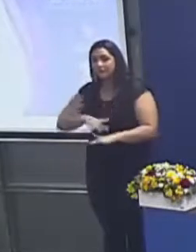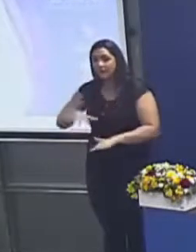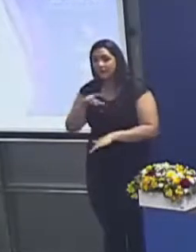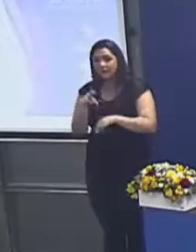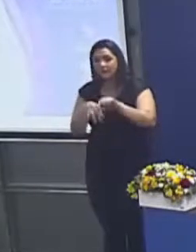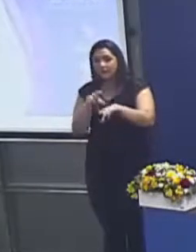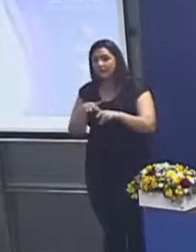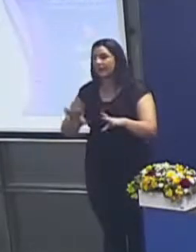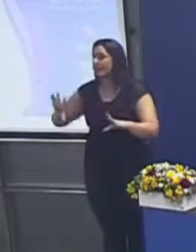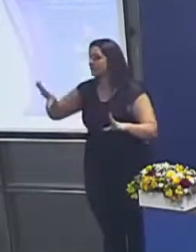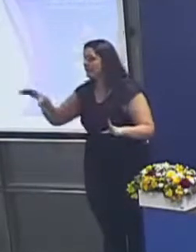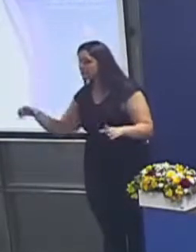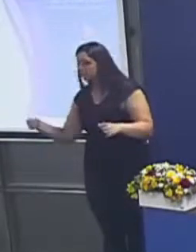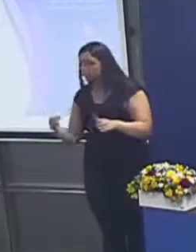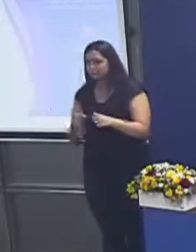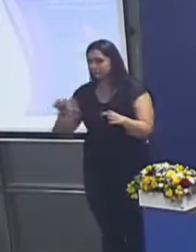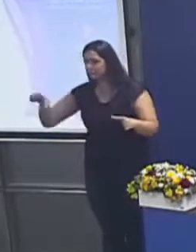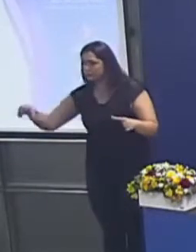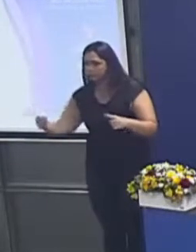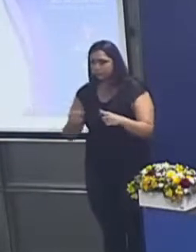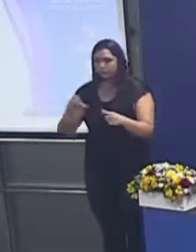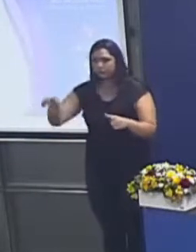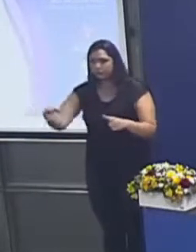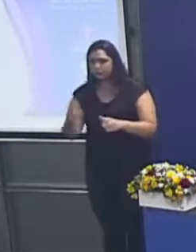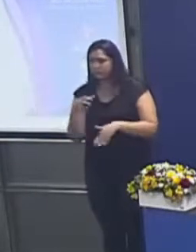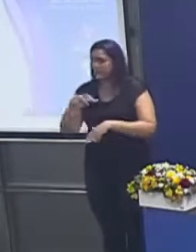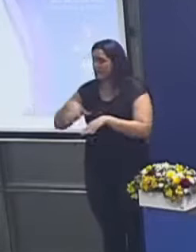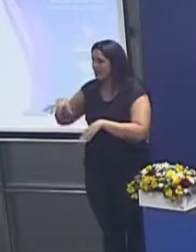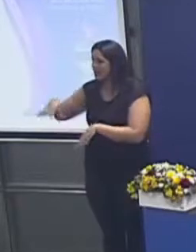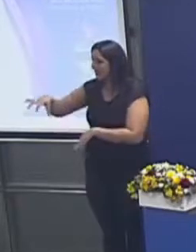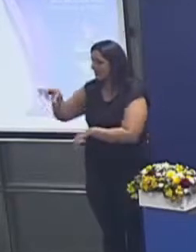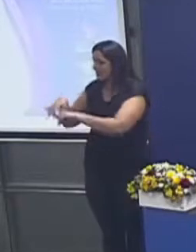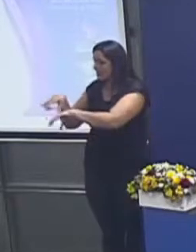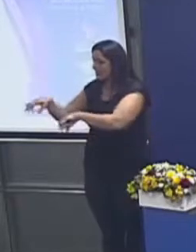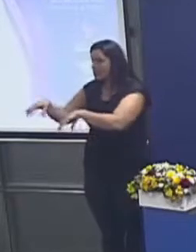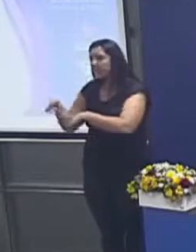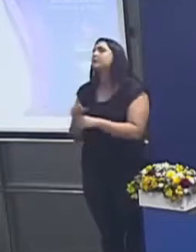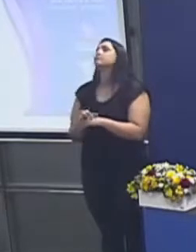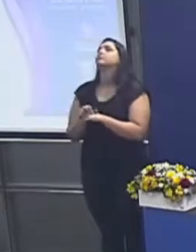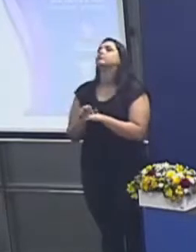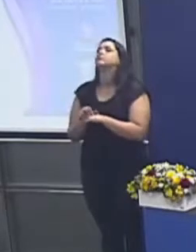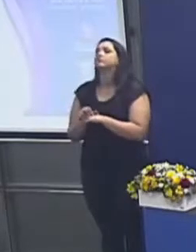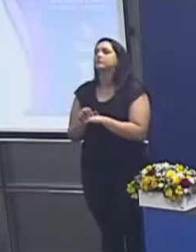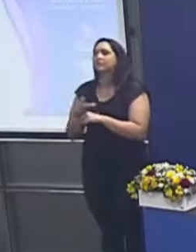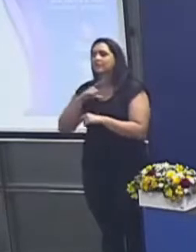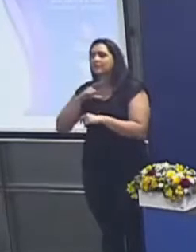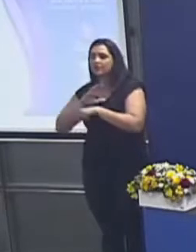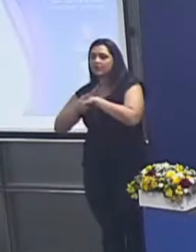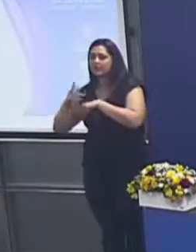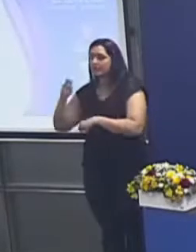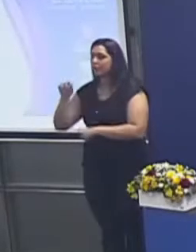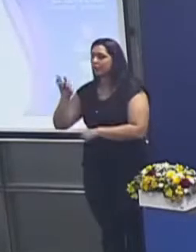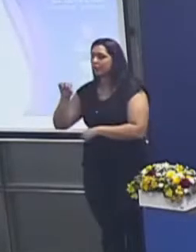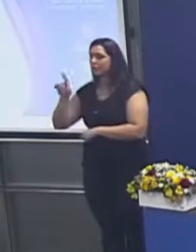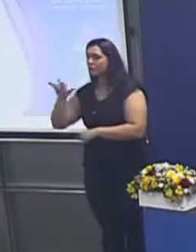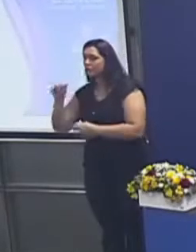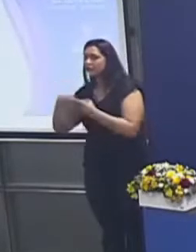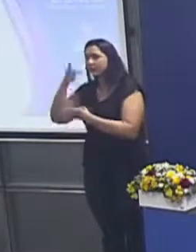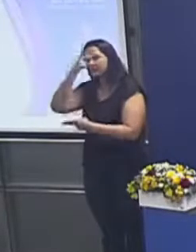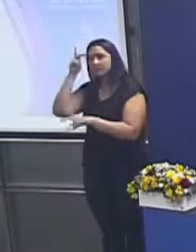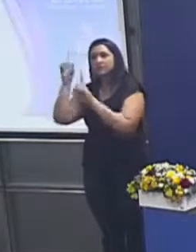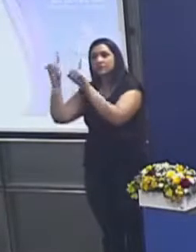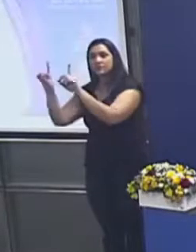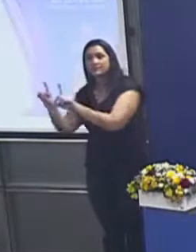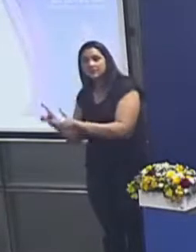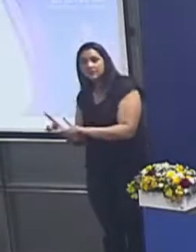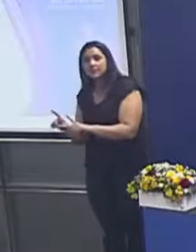técnicas e coloca várias áreas técnicas importantes, como portadores de patologia, pessoa com